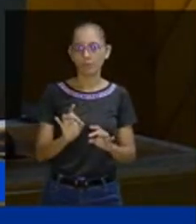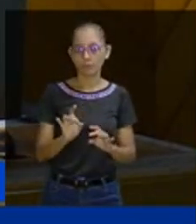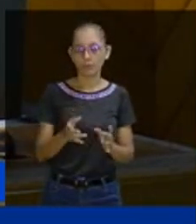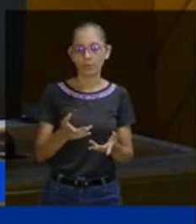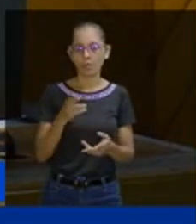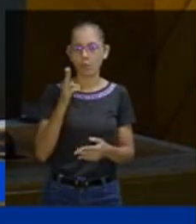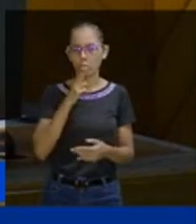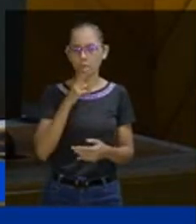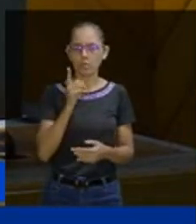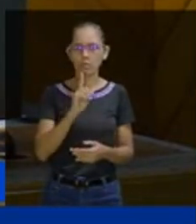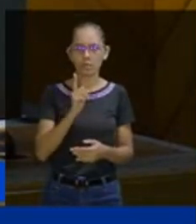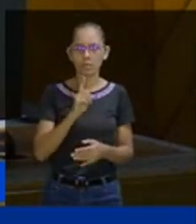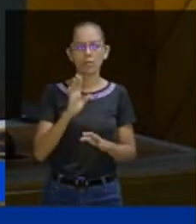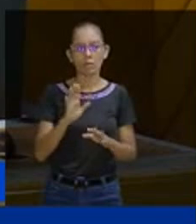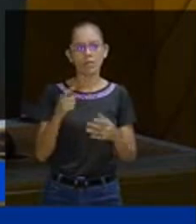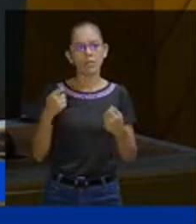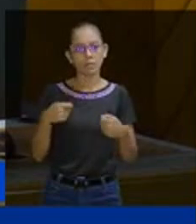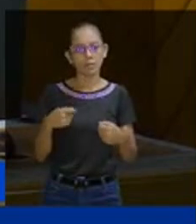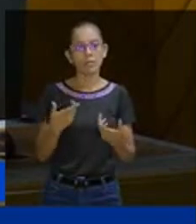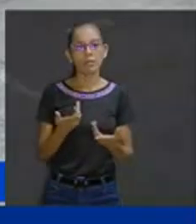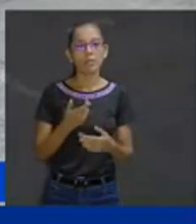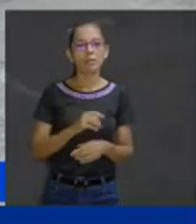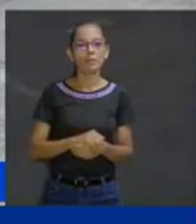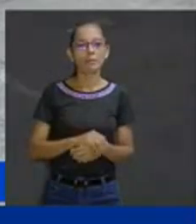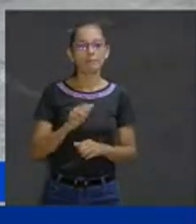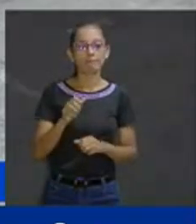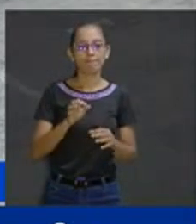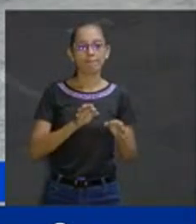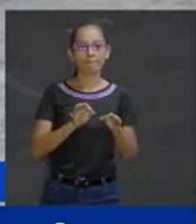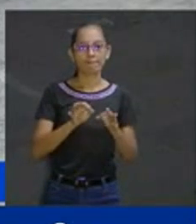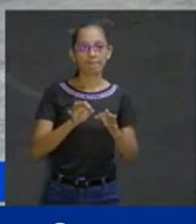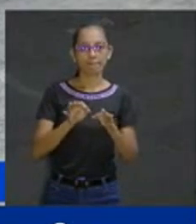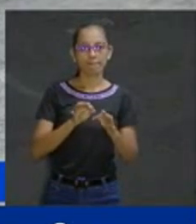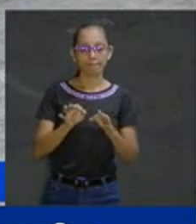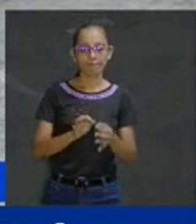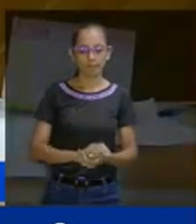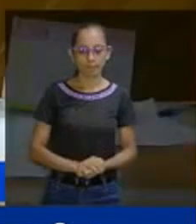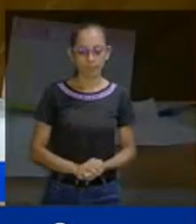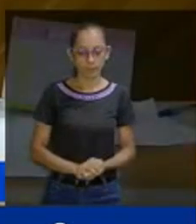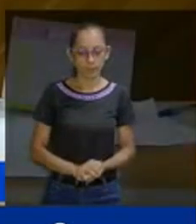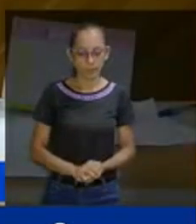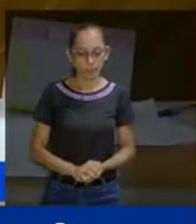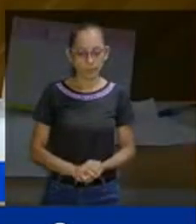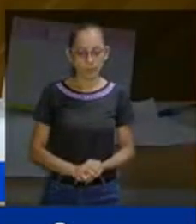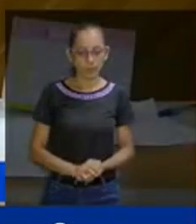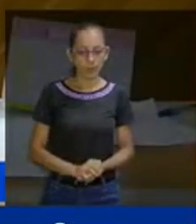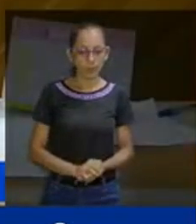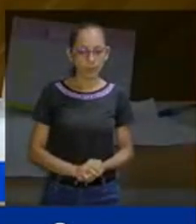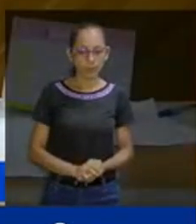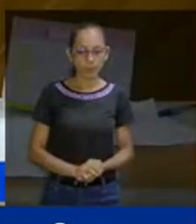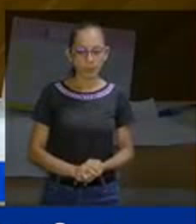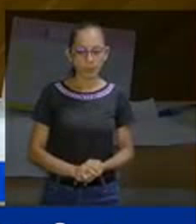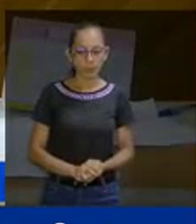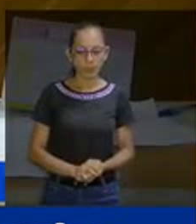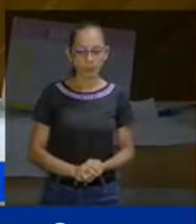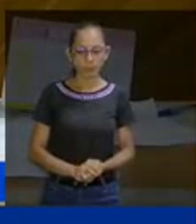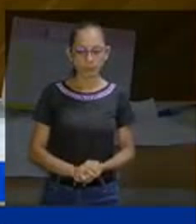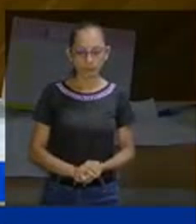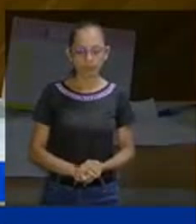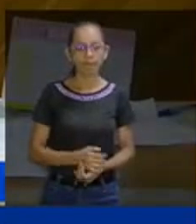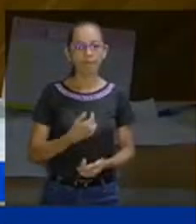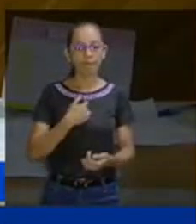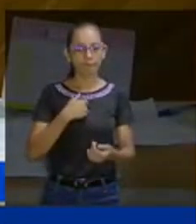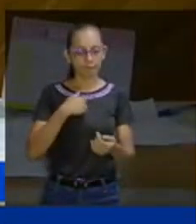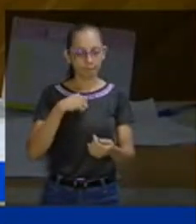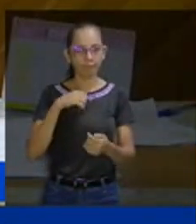é urgente, mas me parece necessária. Eu quero dizer a Vossa Excelência que eu estou plenamente de acordo, e